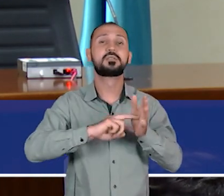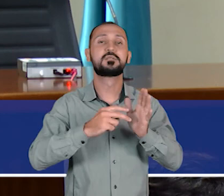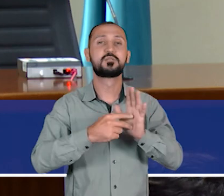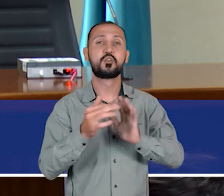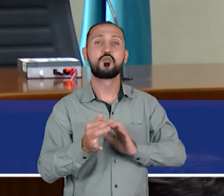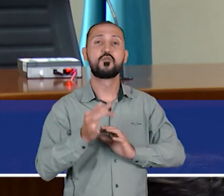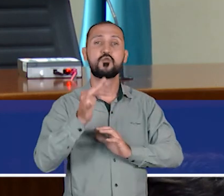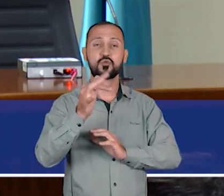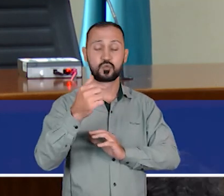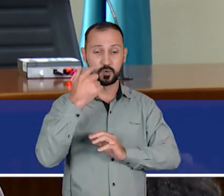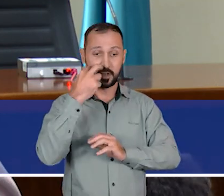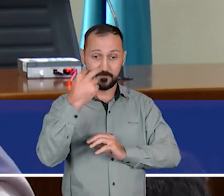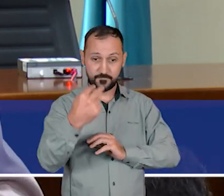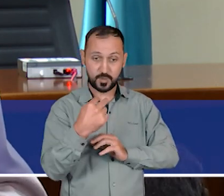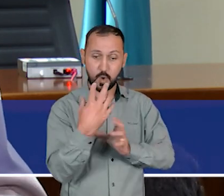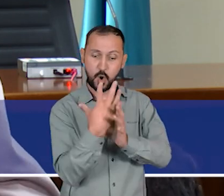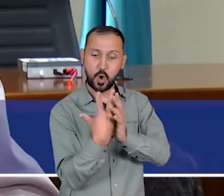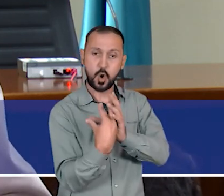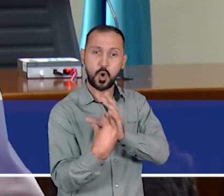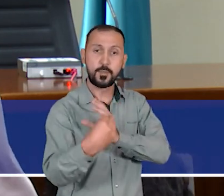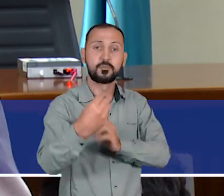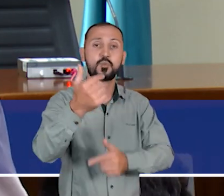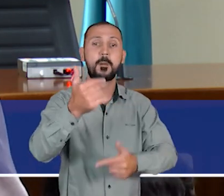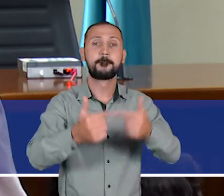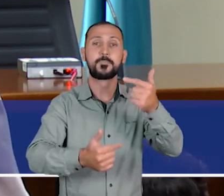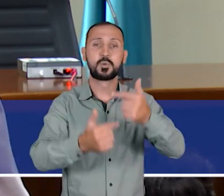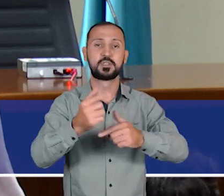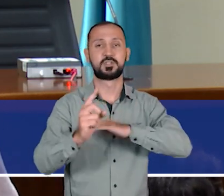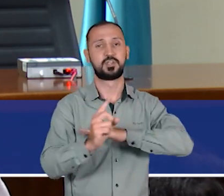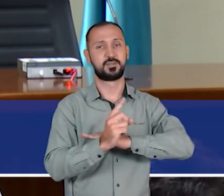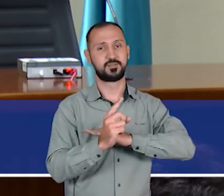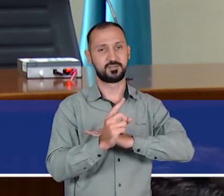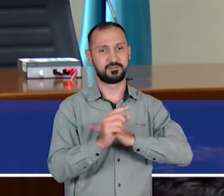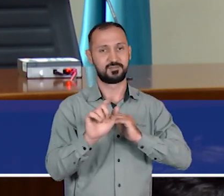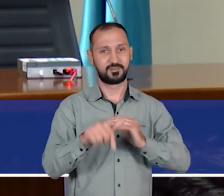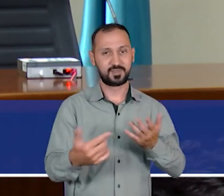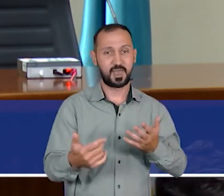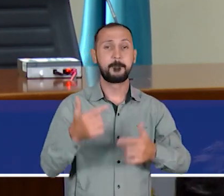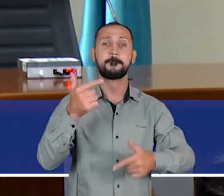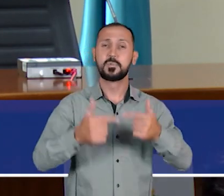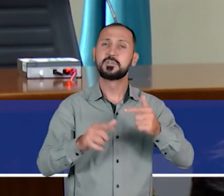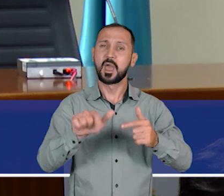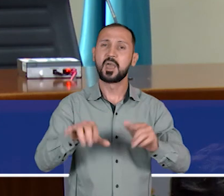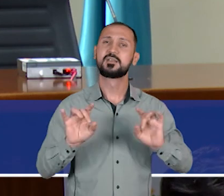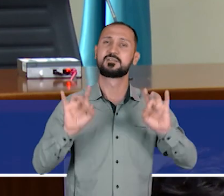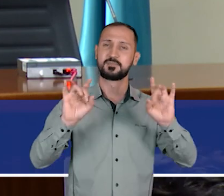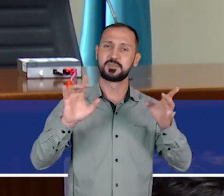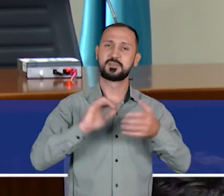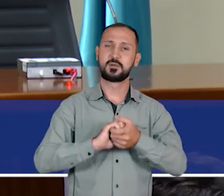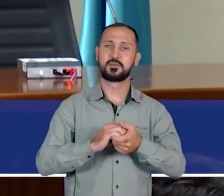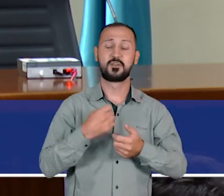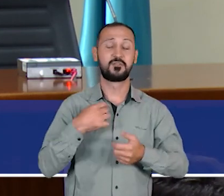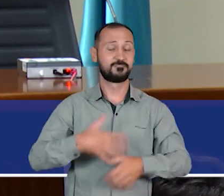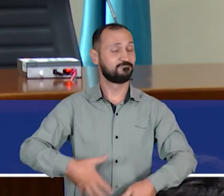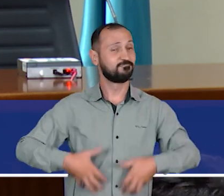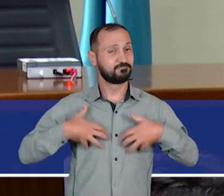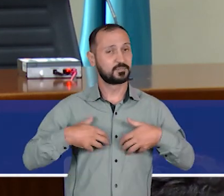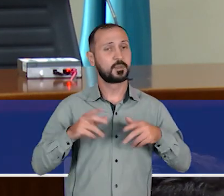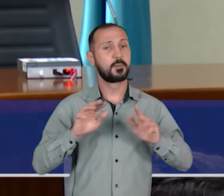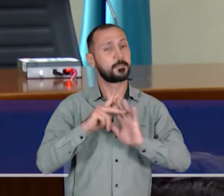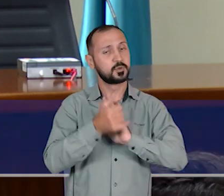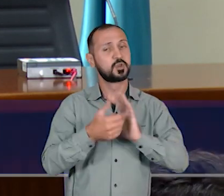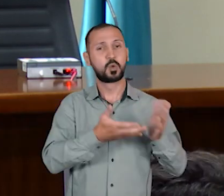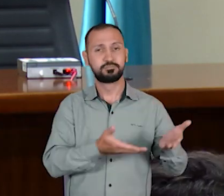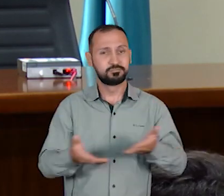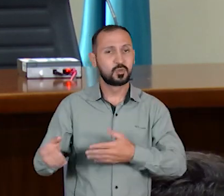que significa que eles podem reproduzir uma ideia de política como serviço. A ideia que a política é algo nobre. Então eu fico muito animado, tomara que esses projetos